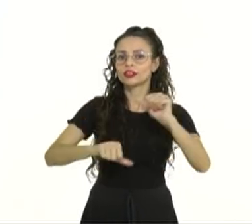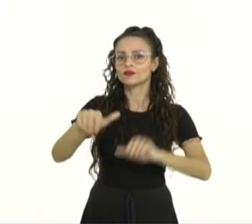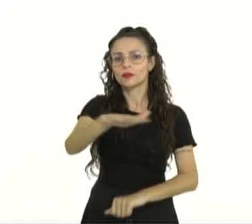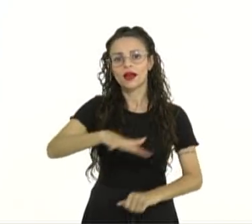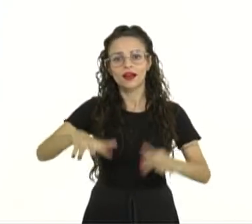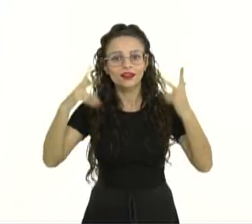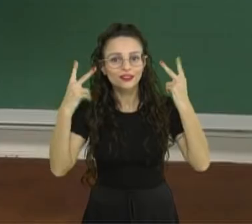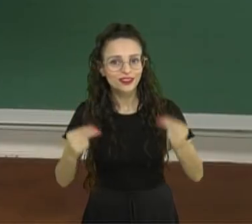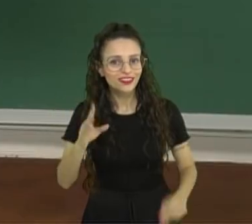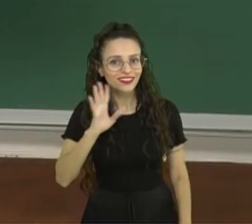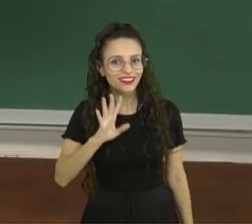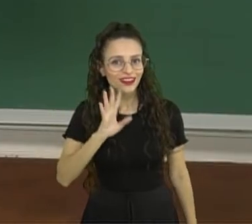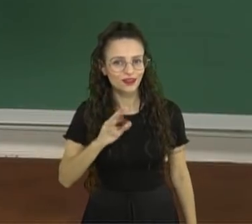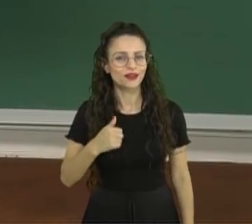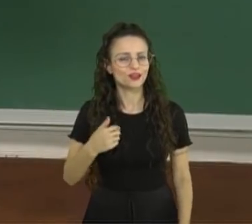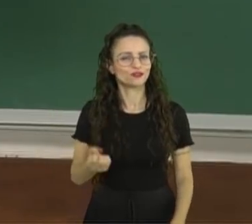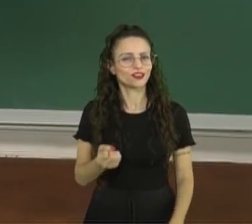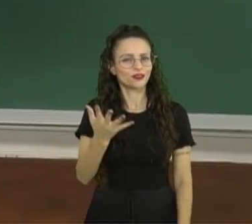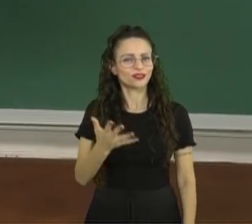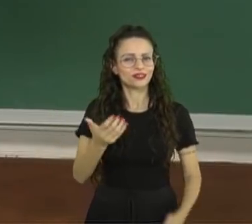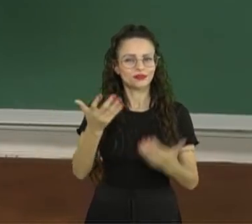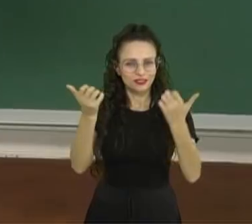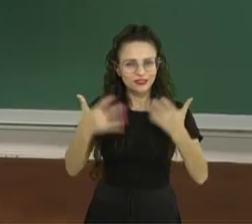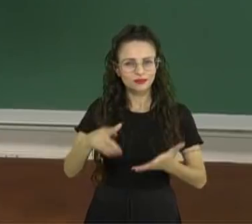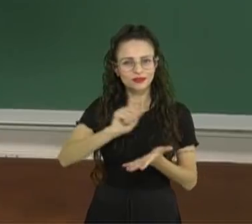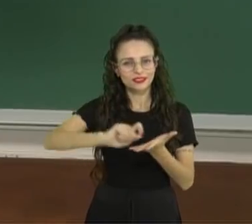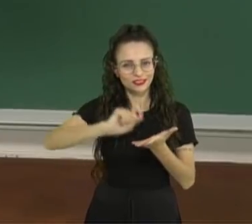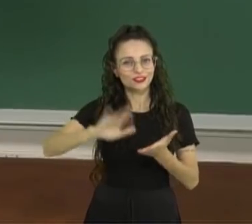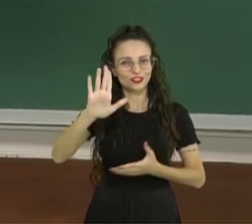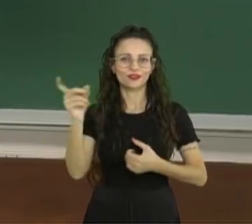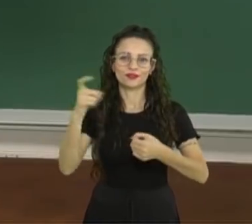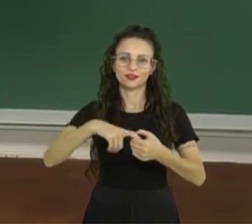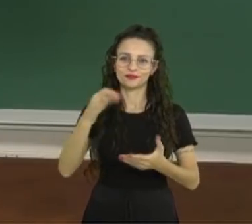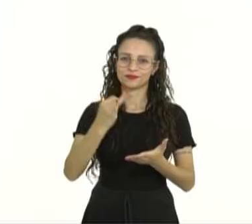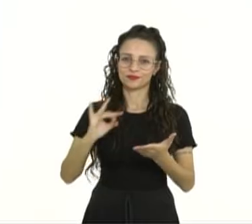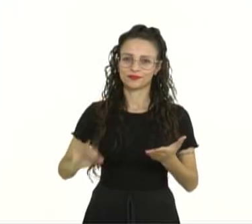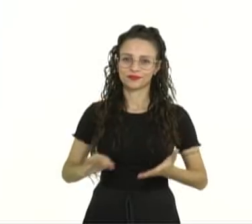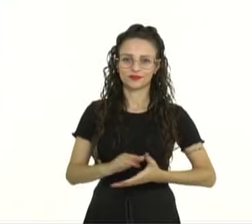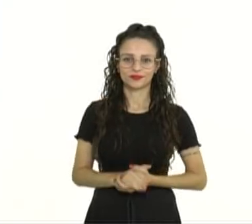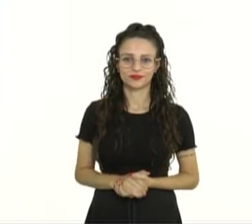natural? Olha que legal, dei bastante motivos. Capricha aí, galerinha, daqui a pouquinho nós voltamos.